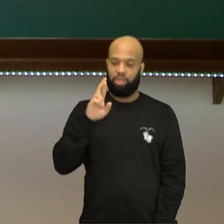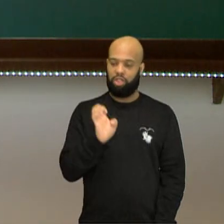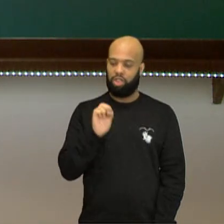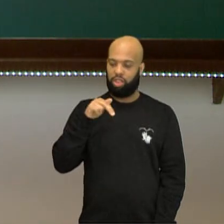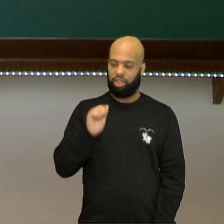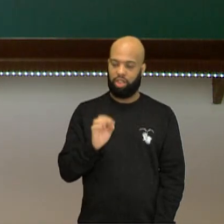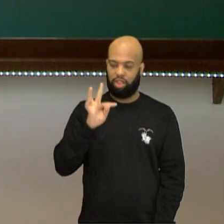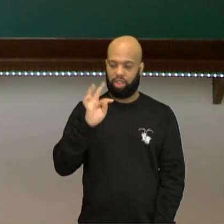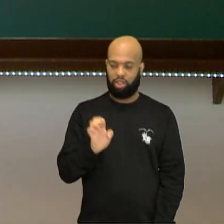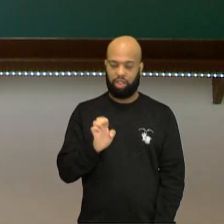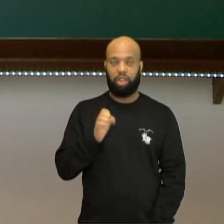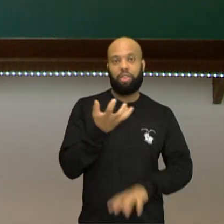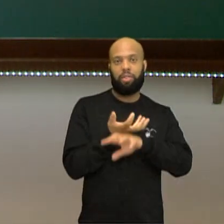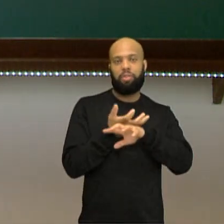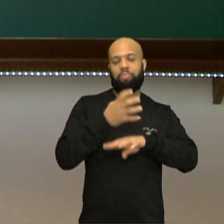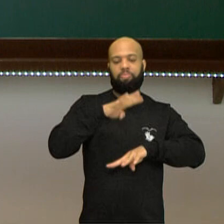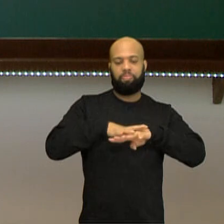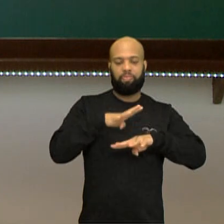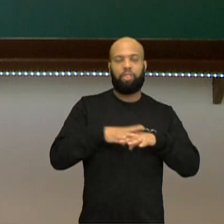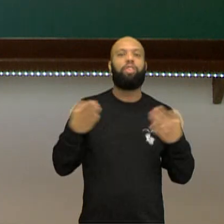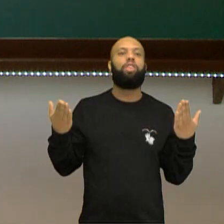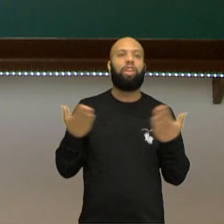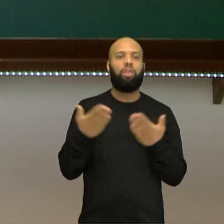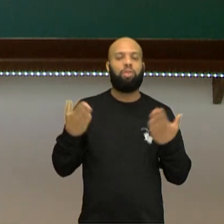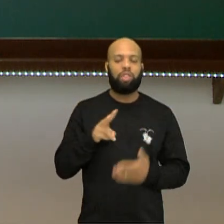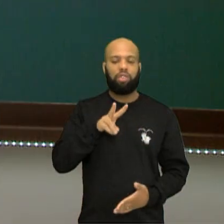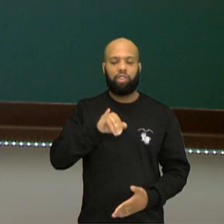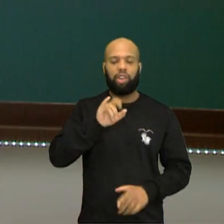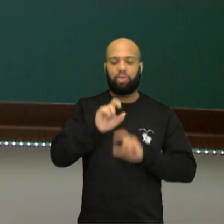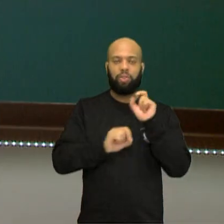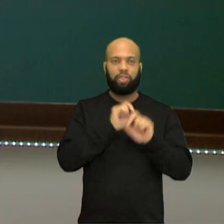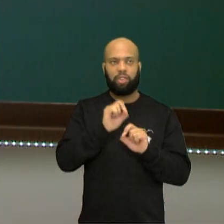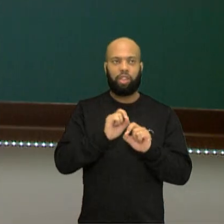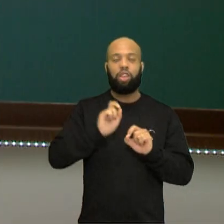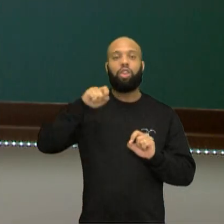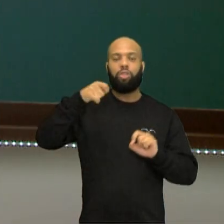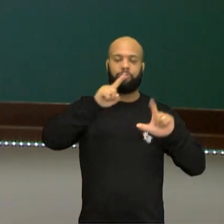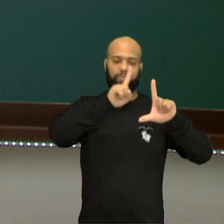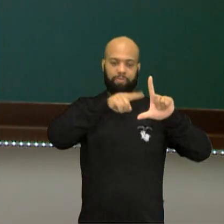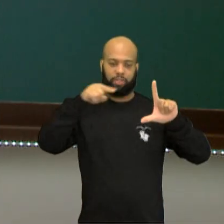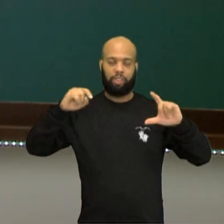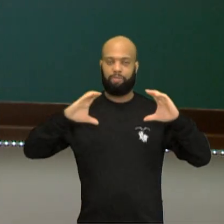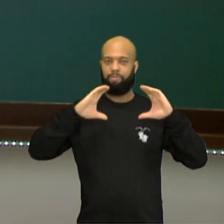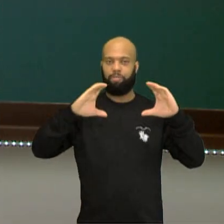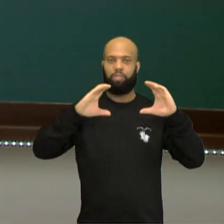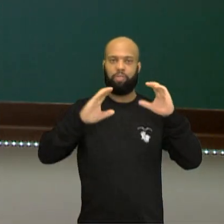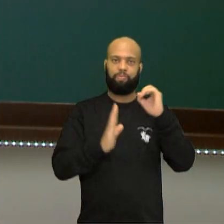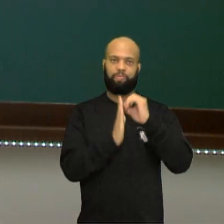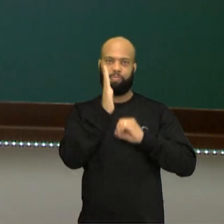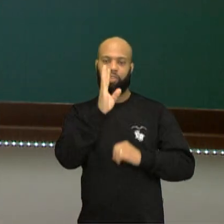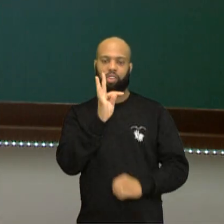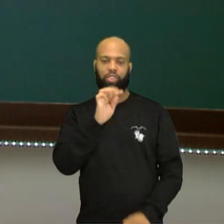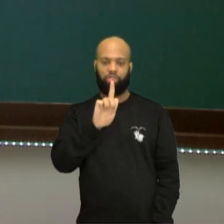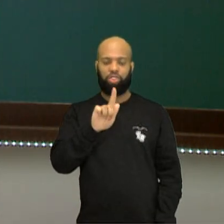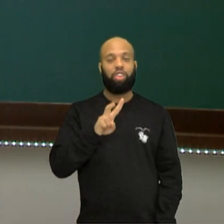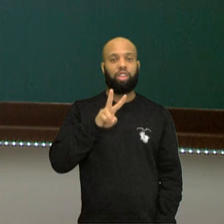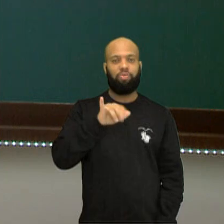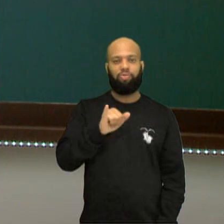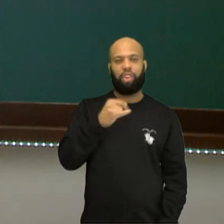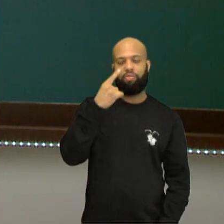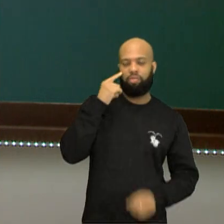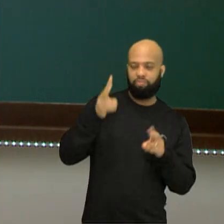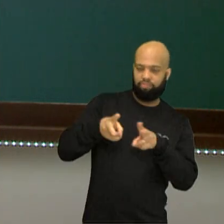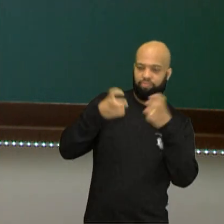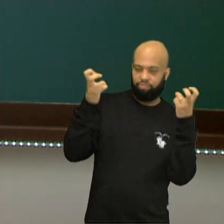de Matemática e hoje nós vamos falar sobre o gráfico da função tangente. Então nós vamos reconhecer esse